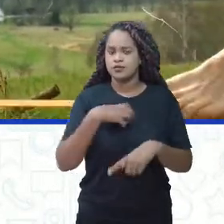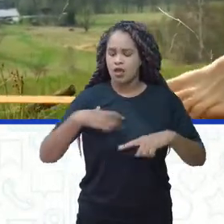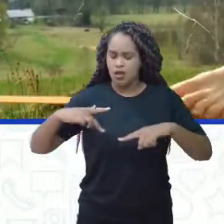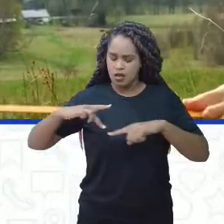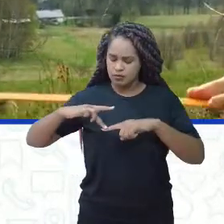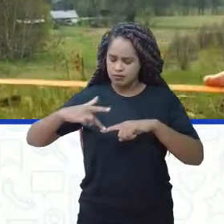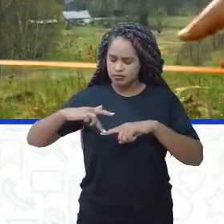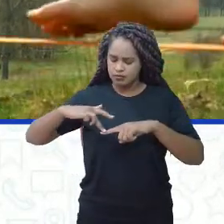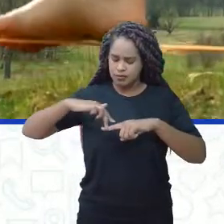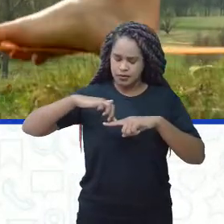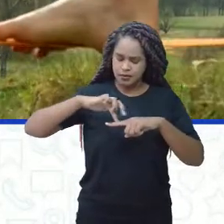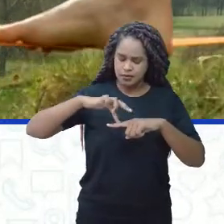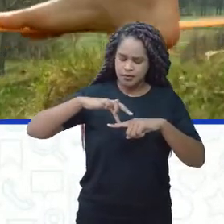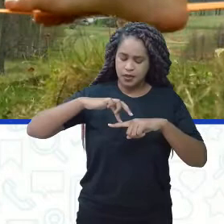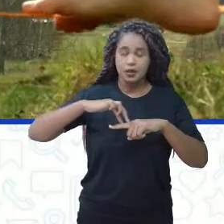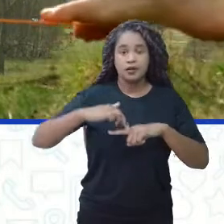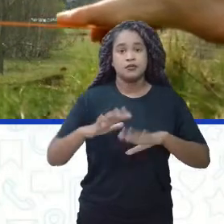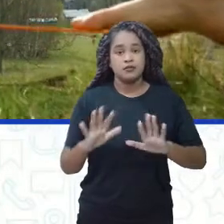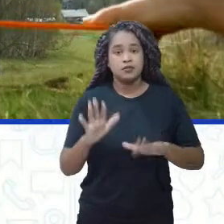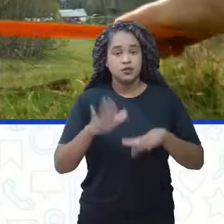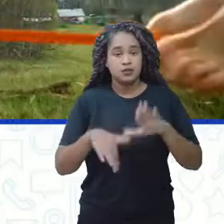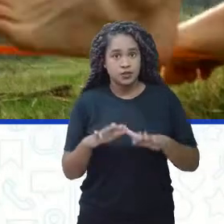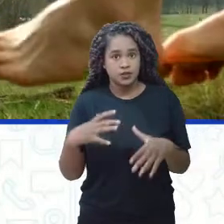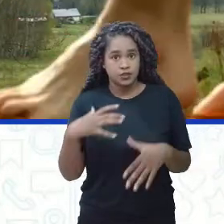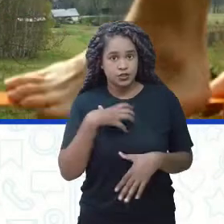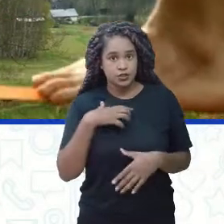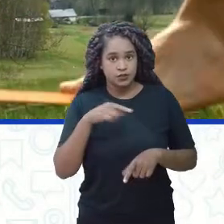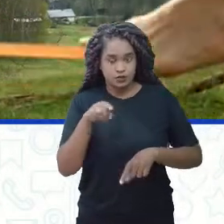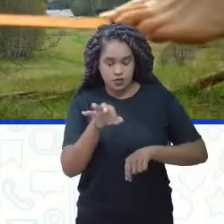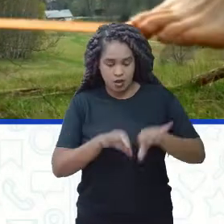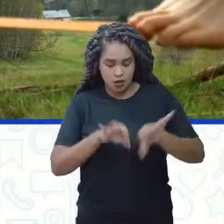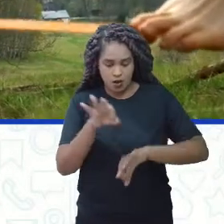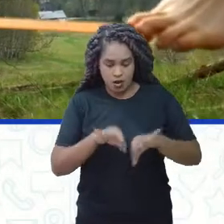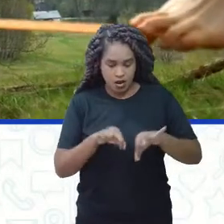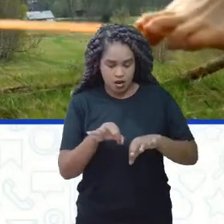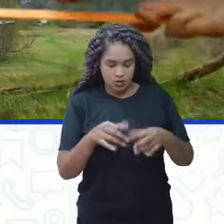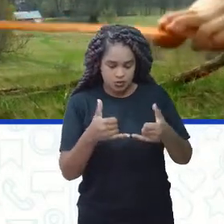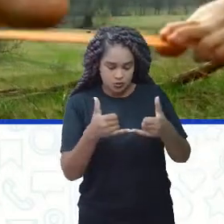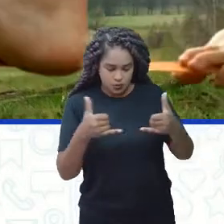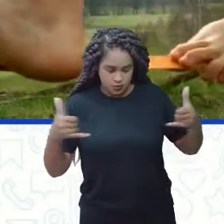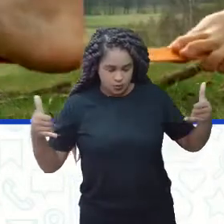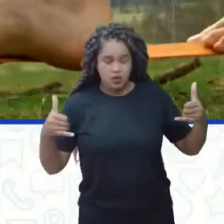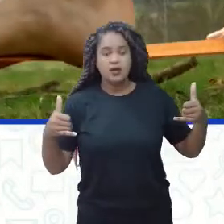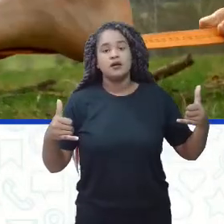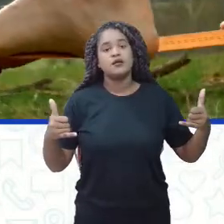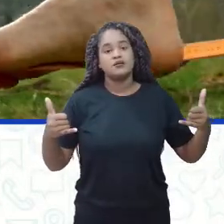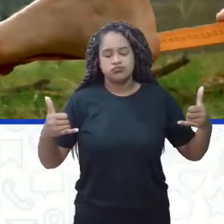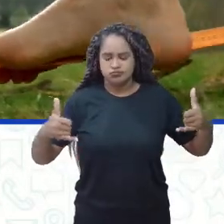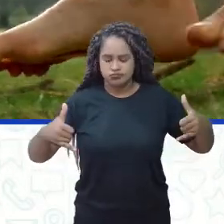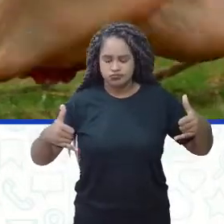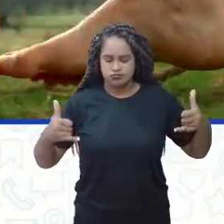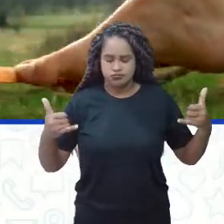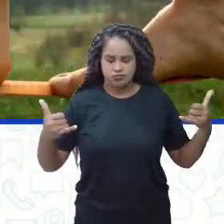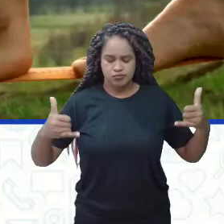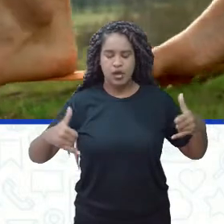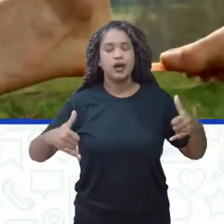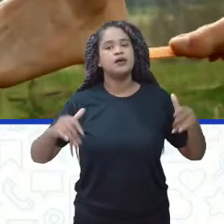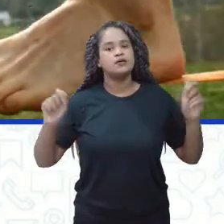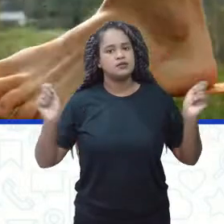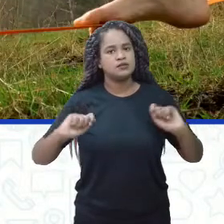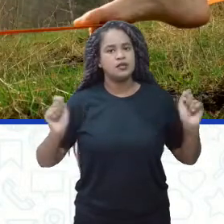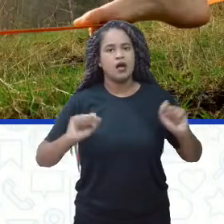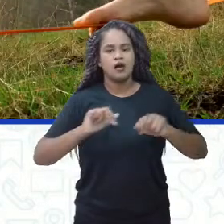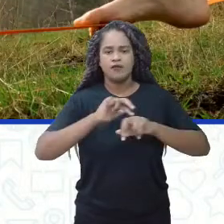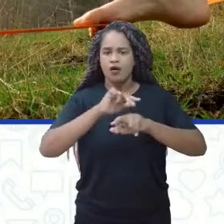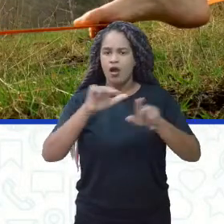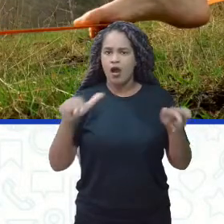Então, através da forma que você monta o slack, lá onde você vai praticar, você tem essas possibilidades